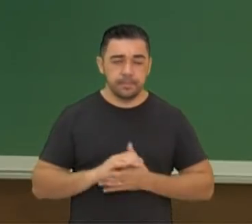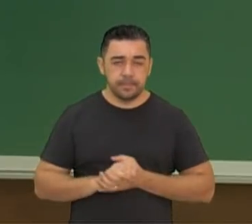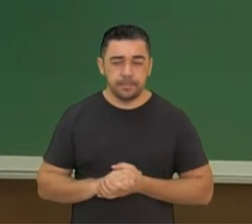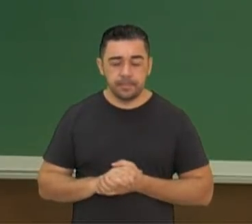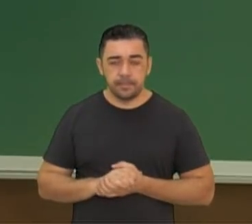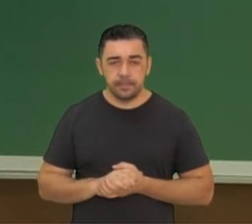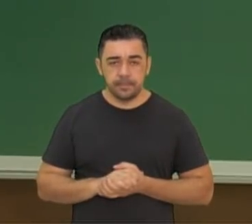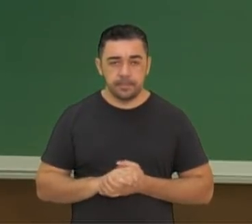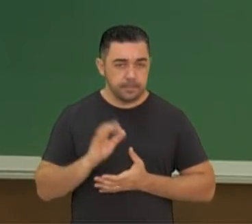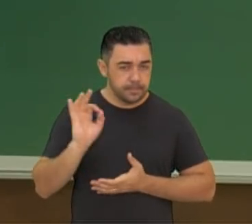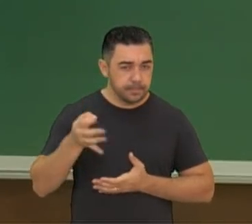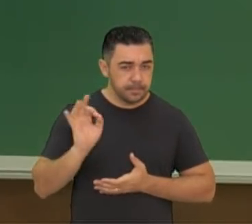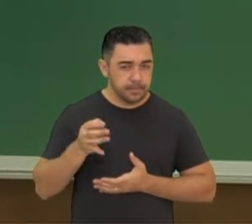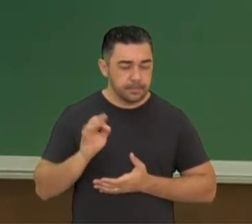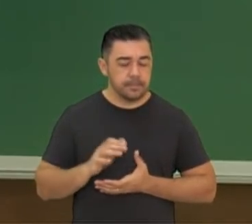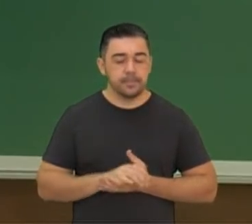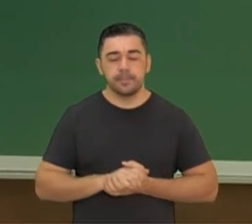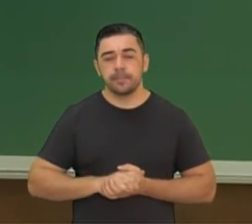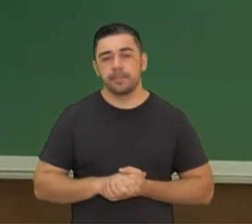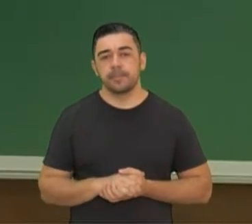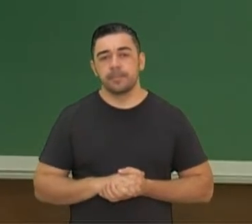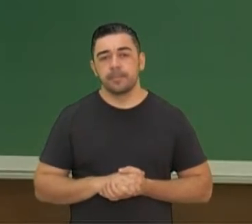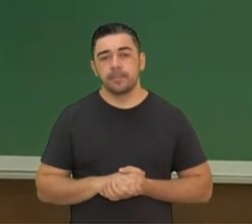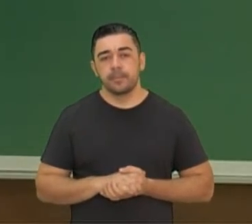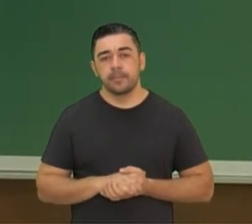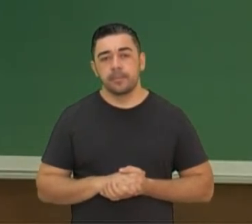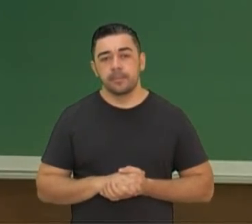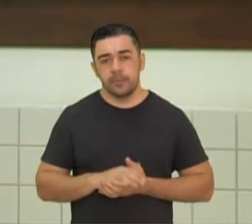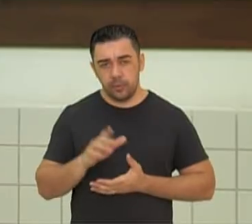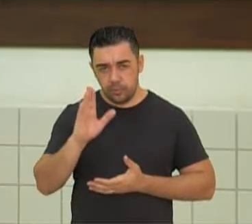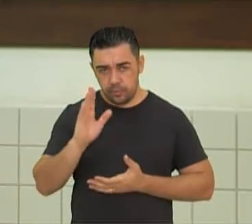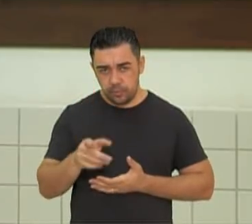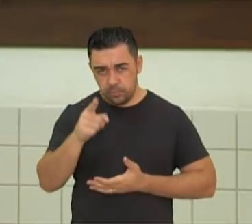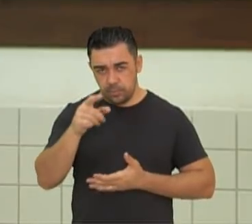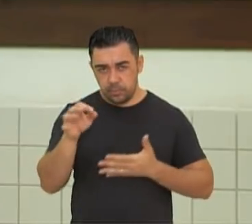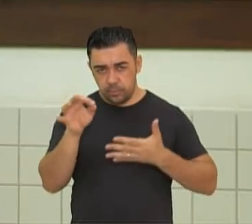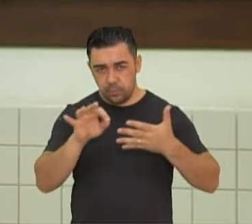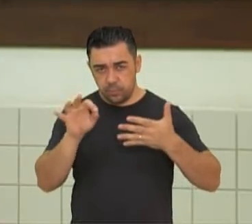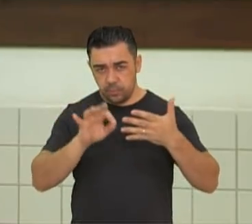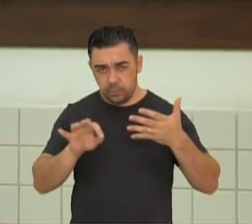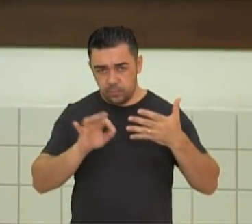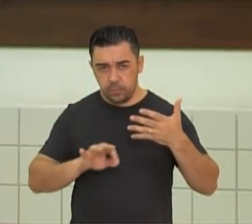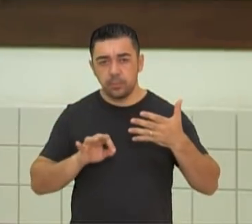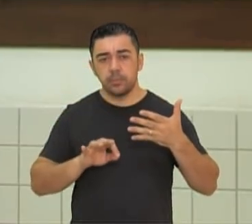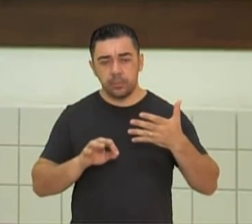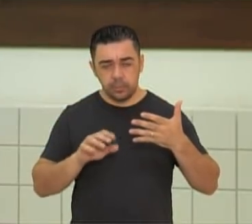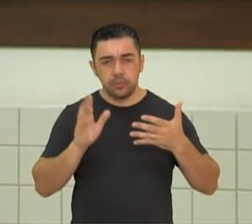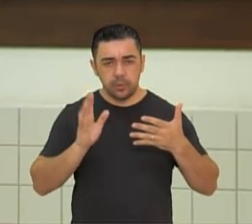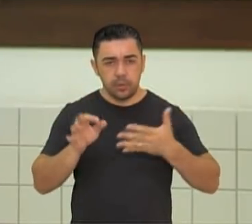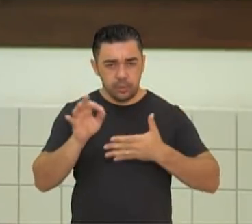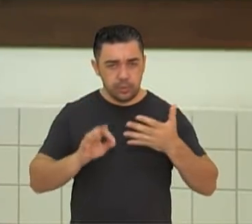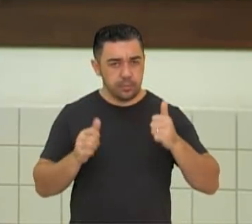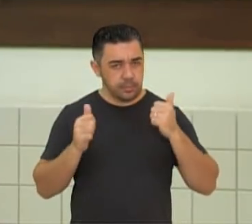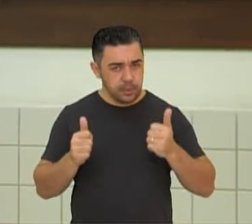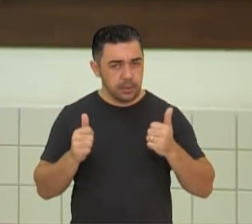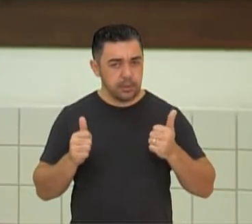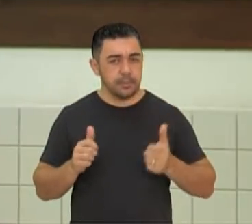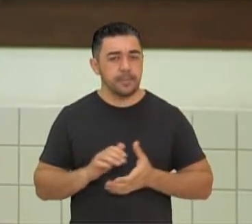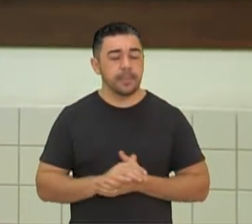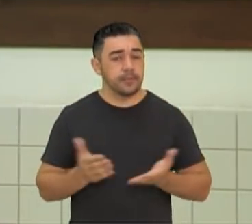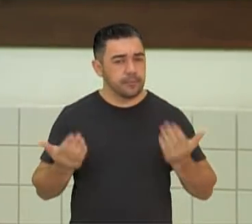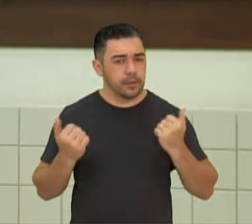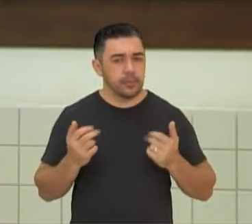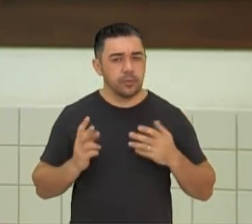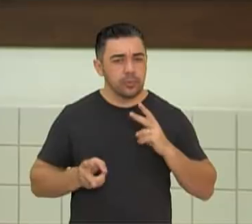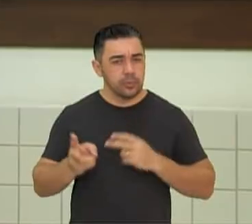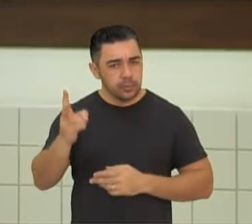80. Certo? Essa é a minha sentença matemática. Corrigiu aí no seu caderno? Corrigiu certinho? Beleza? Vamos